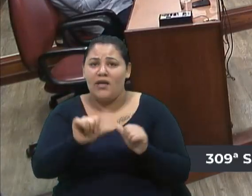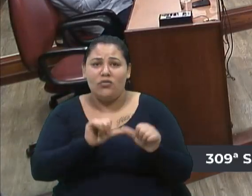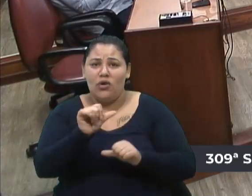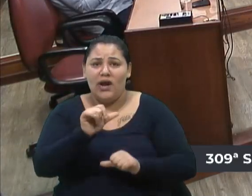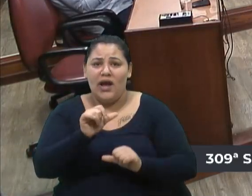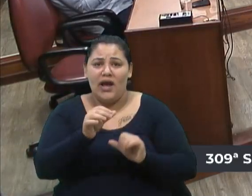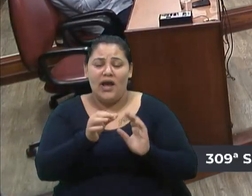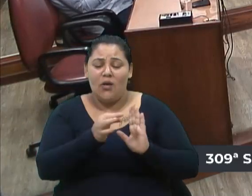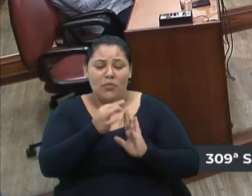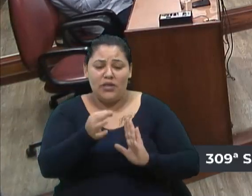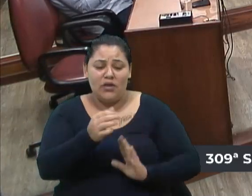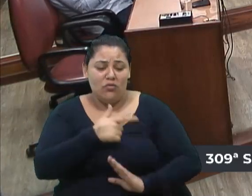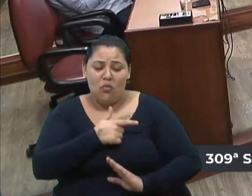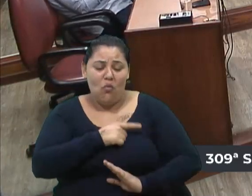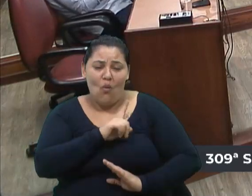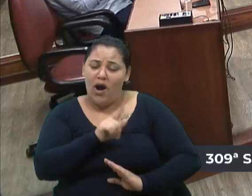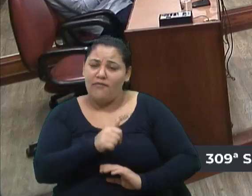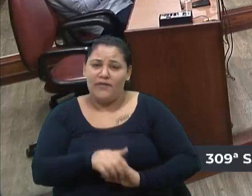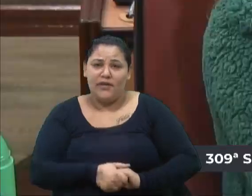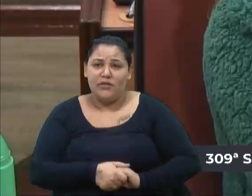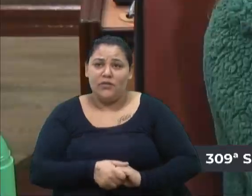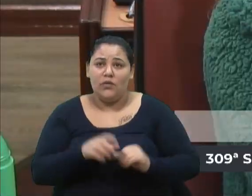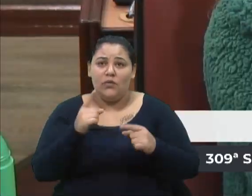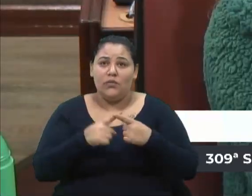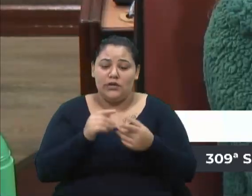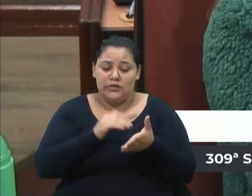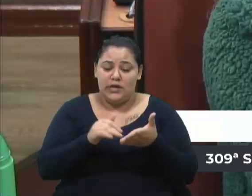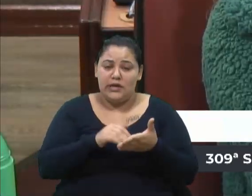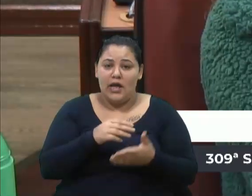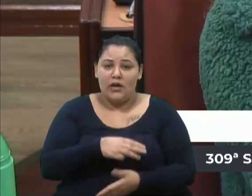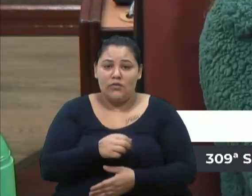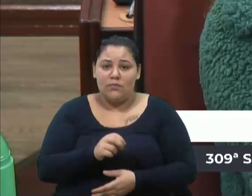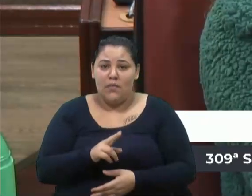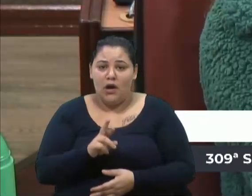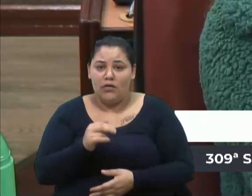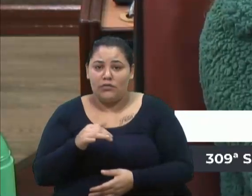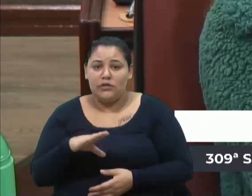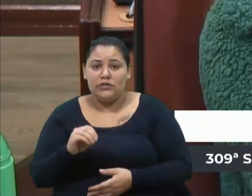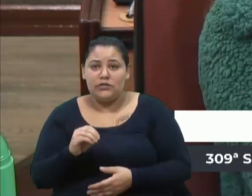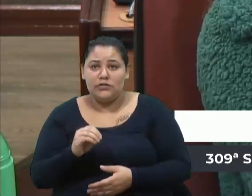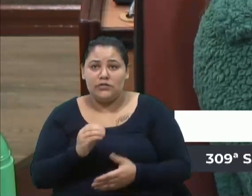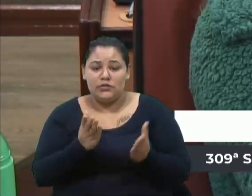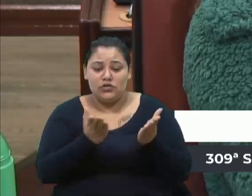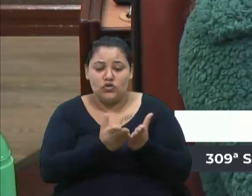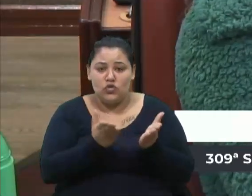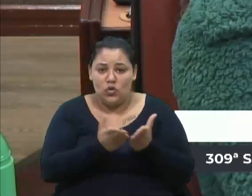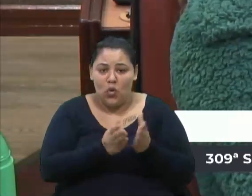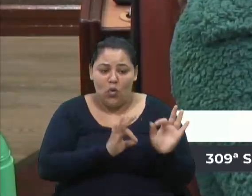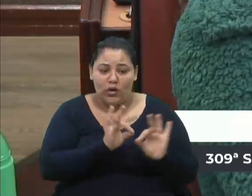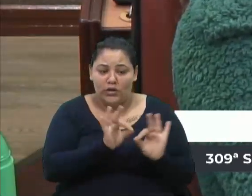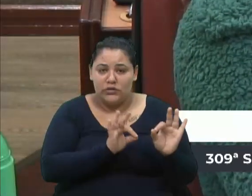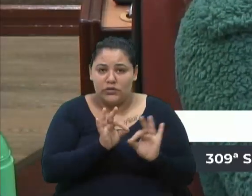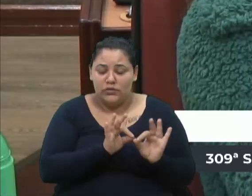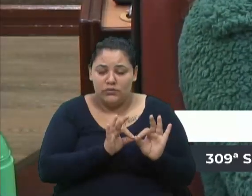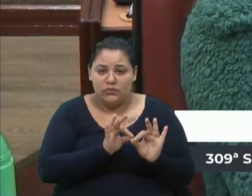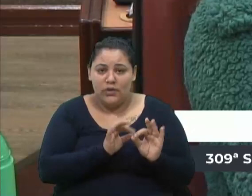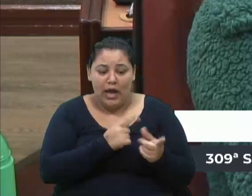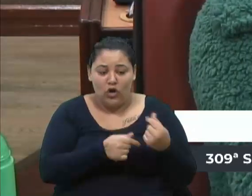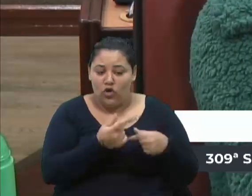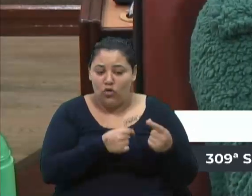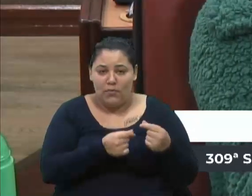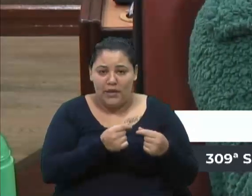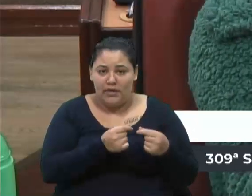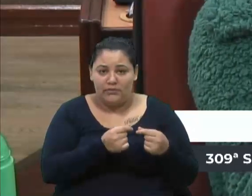quando o secretário Maurício planejou e estudou o cenário econômico era um nós estamos num cenário econômico diferente